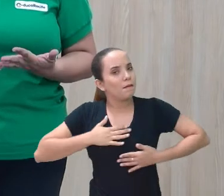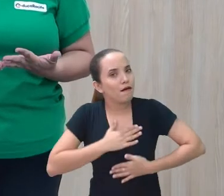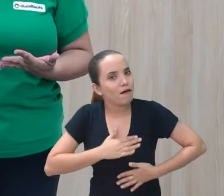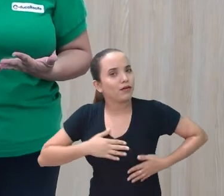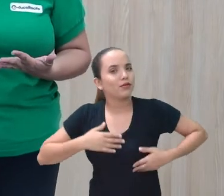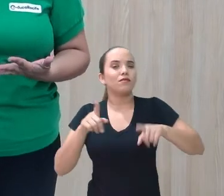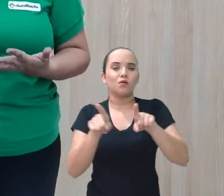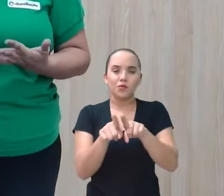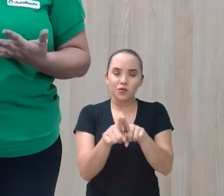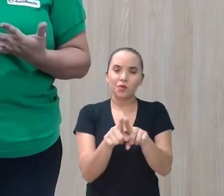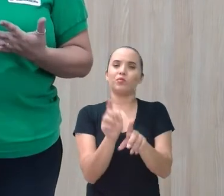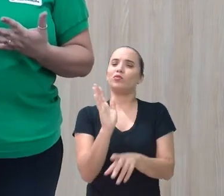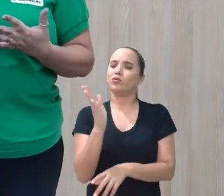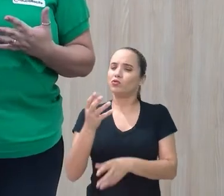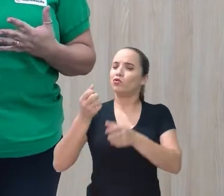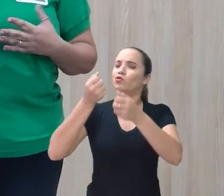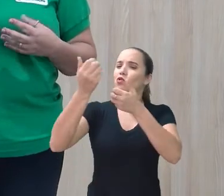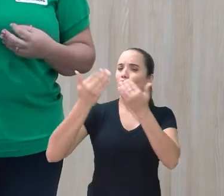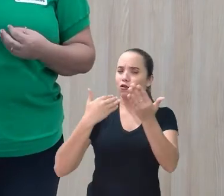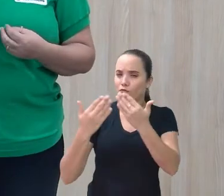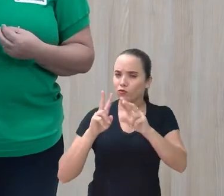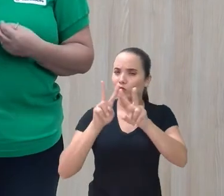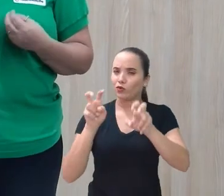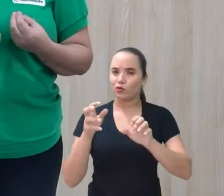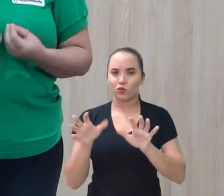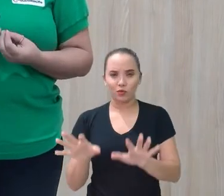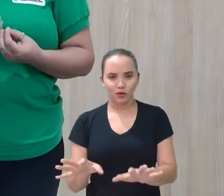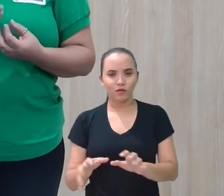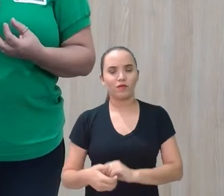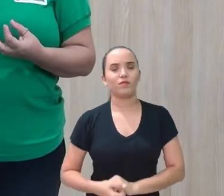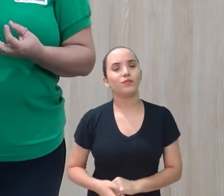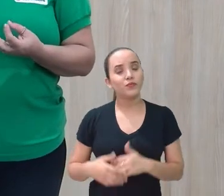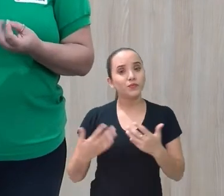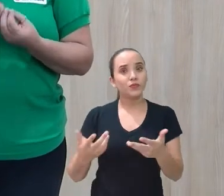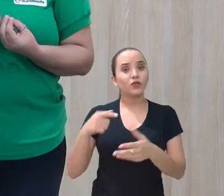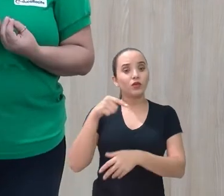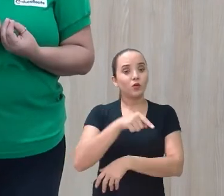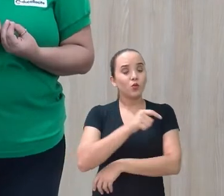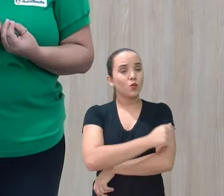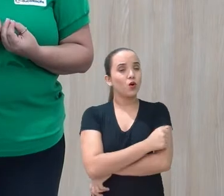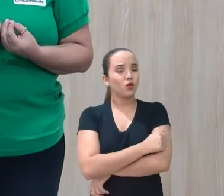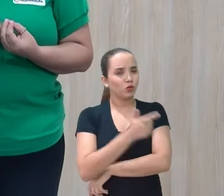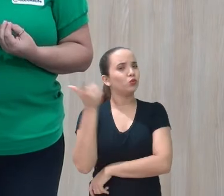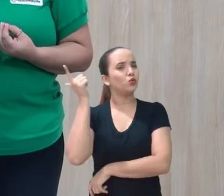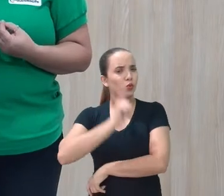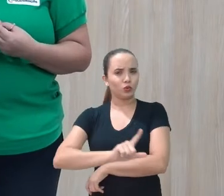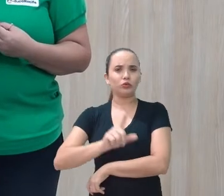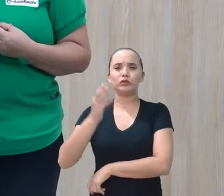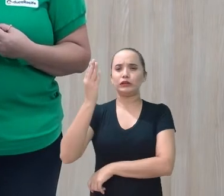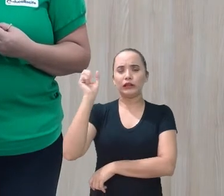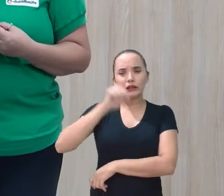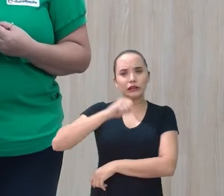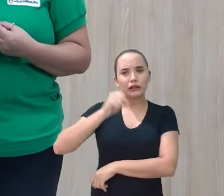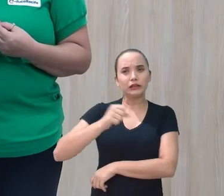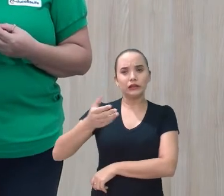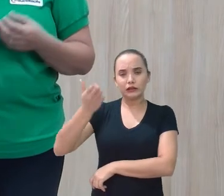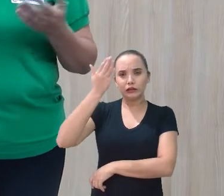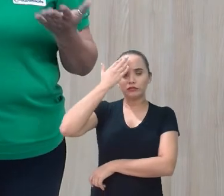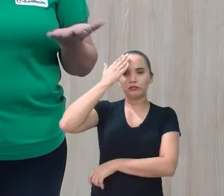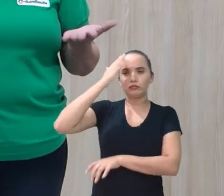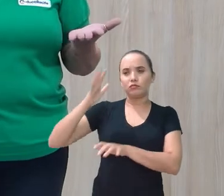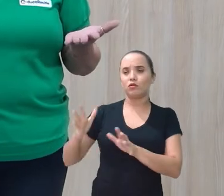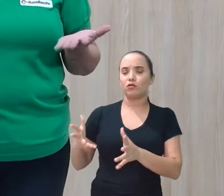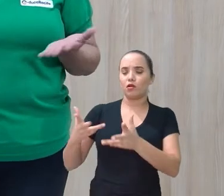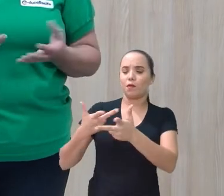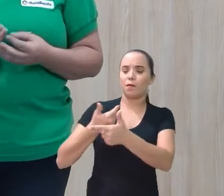disso em outros momentos, não é? Então, ele vai conseguir adquirir essas competências com a maior facilidade. E